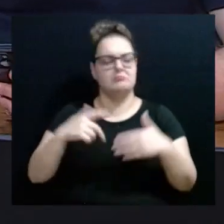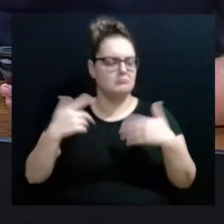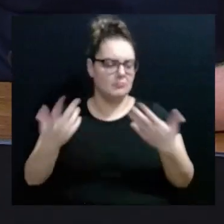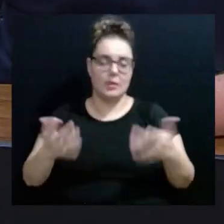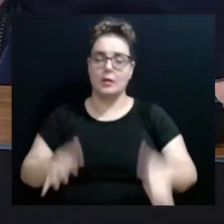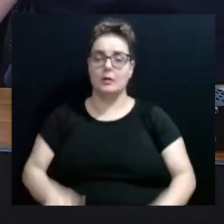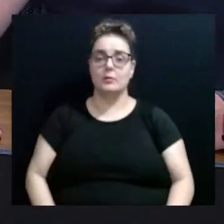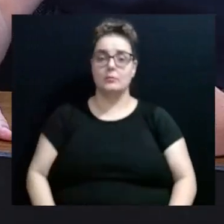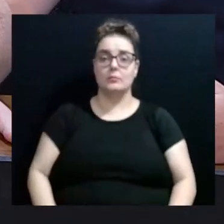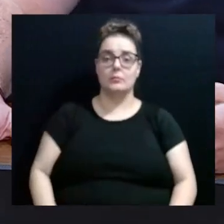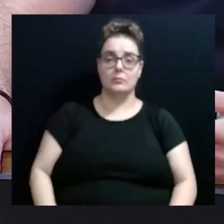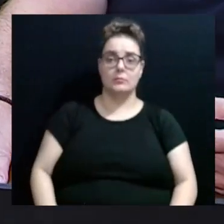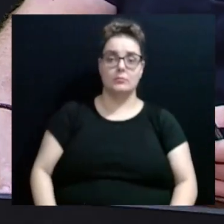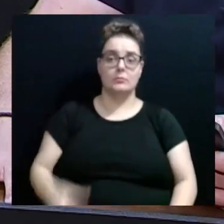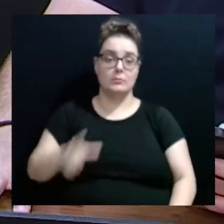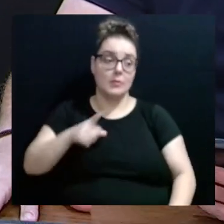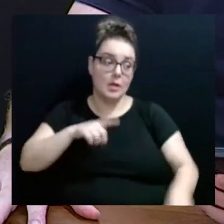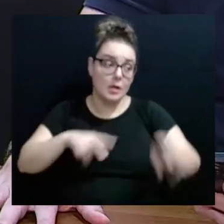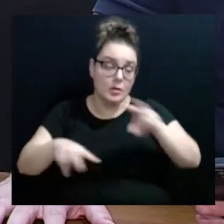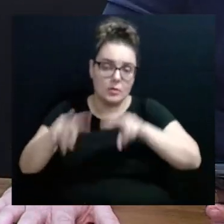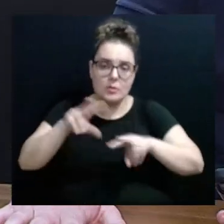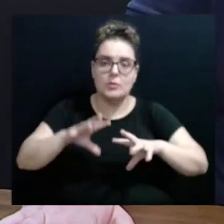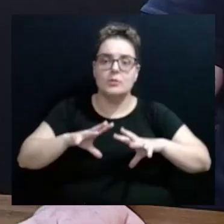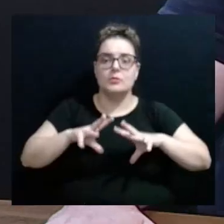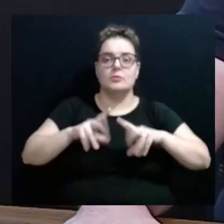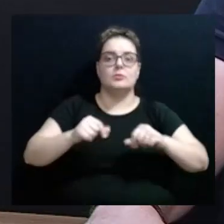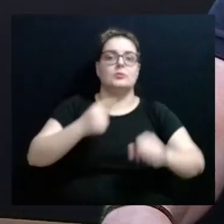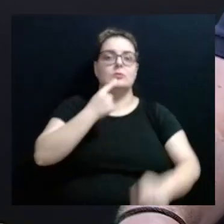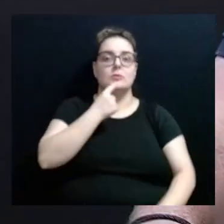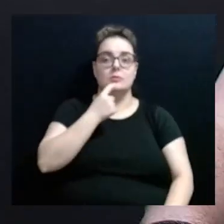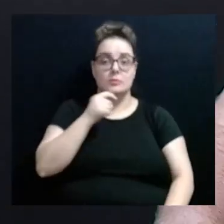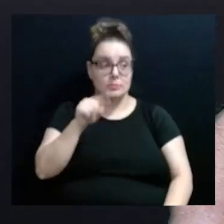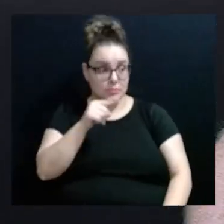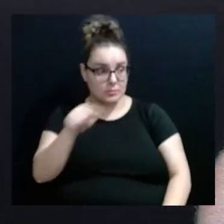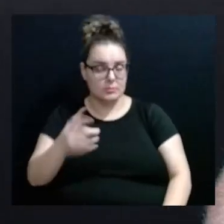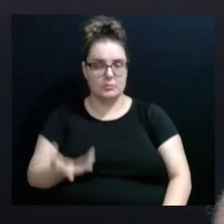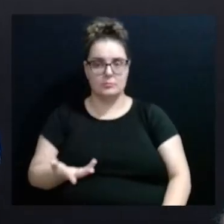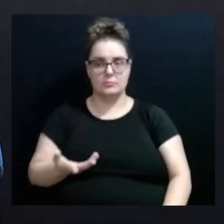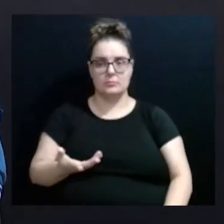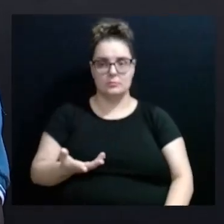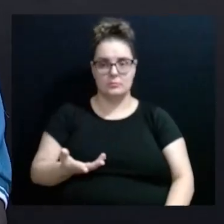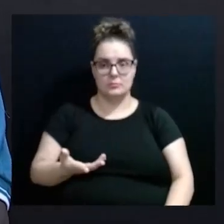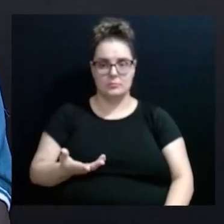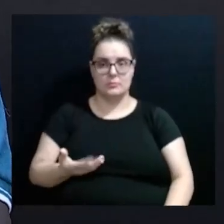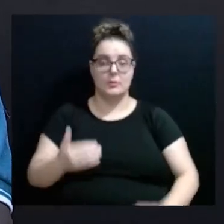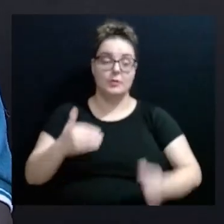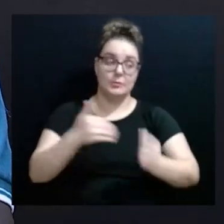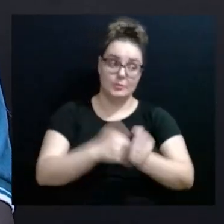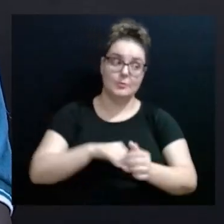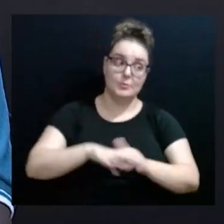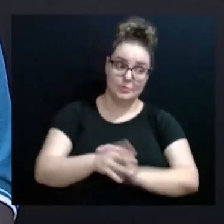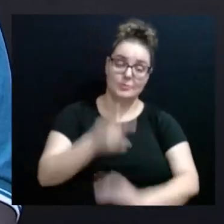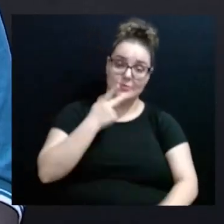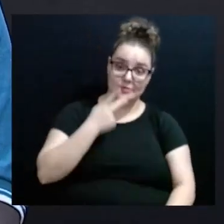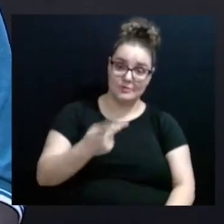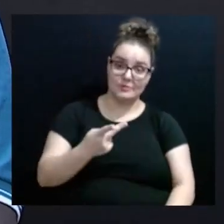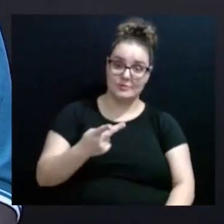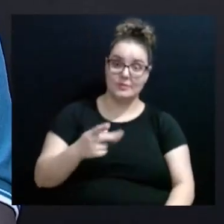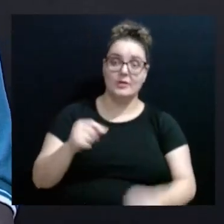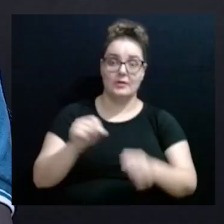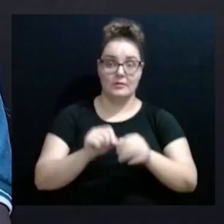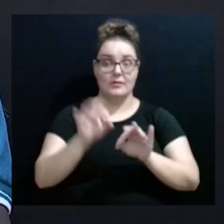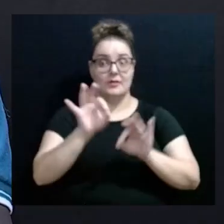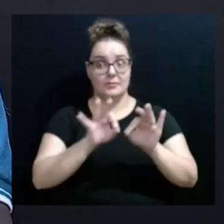um planner, um aplicativo, para que você tenha uma visão de todos esses feriados. E a chave, como eu costumo